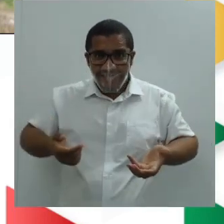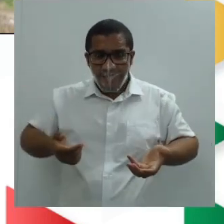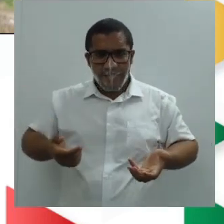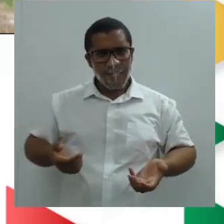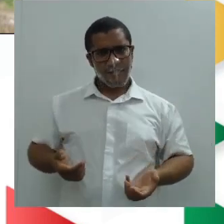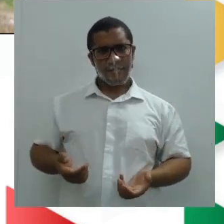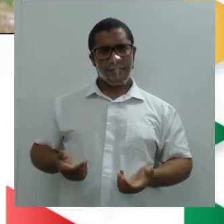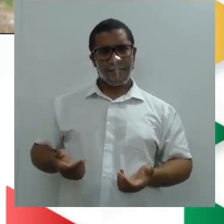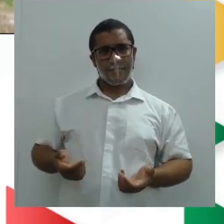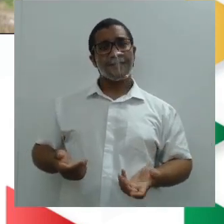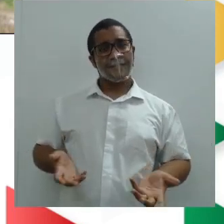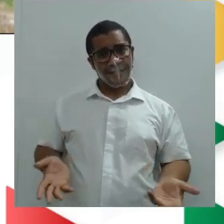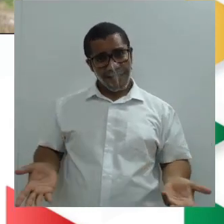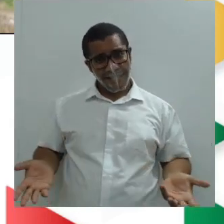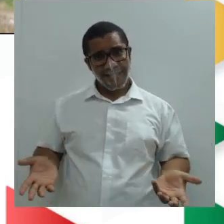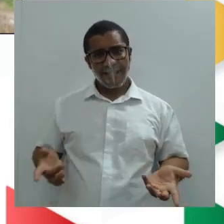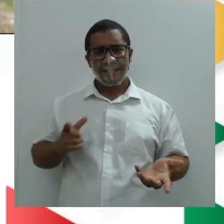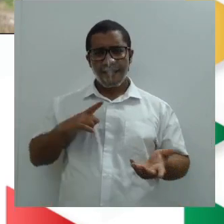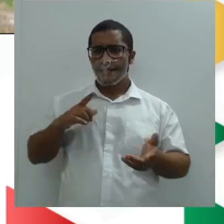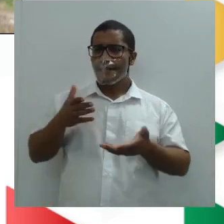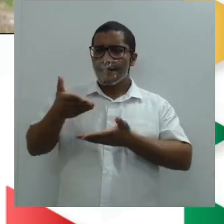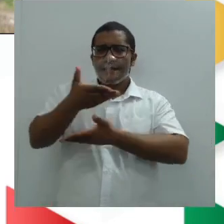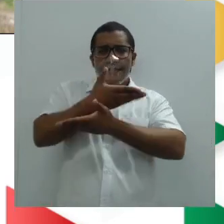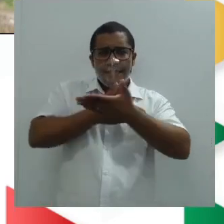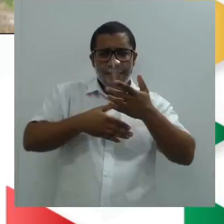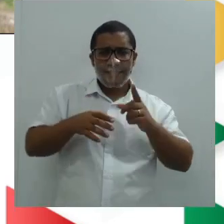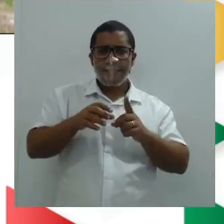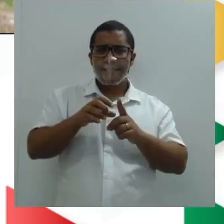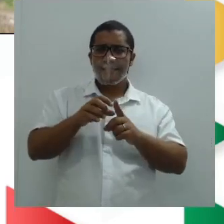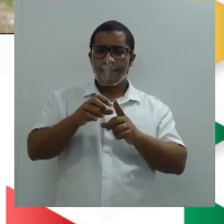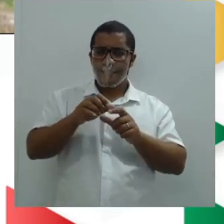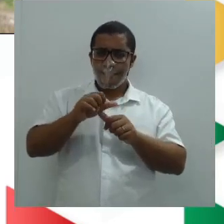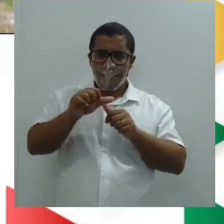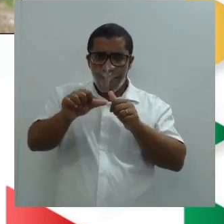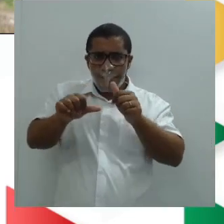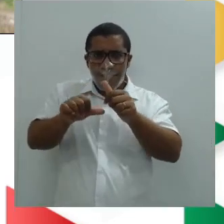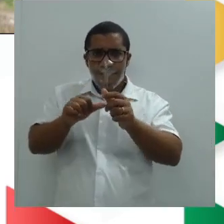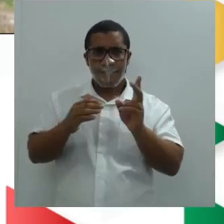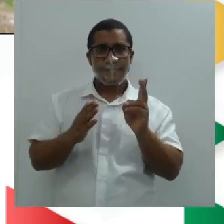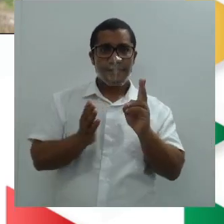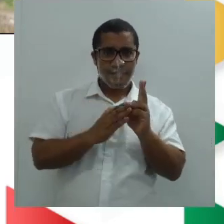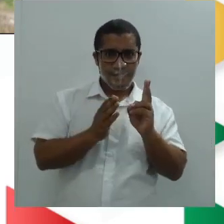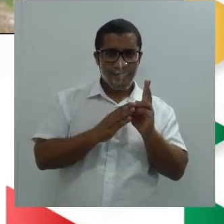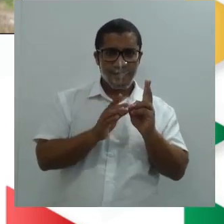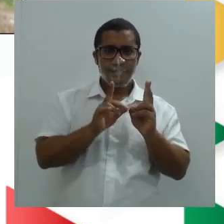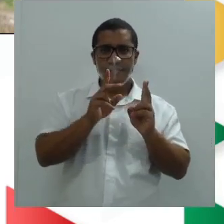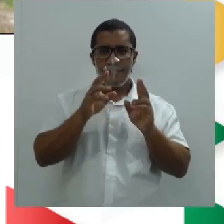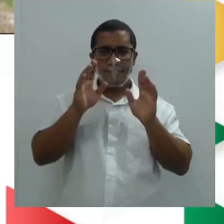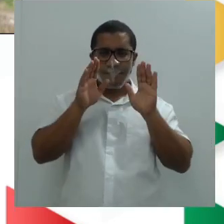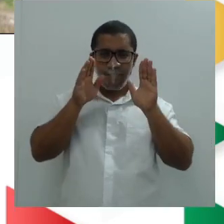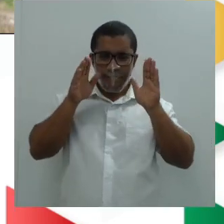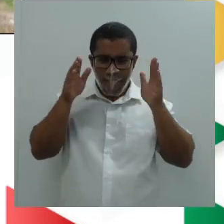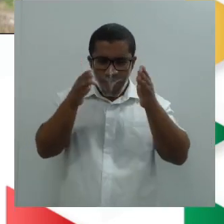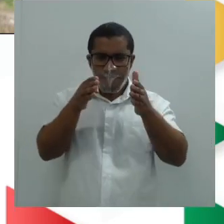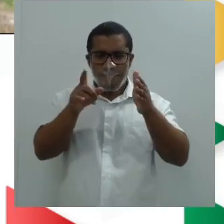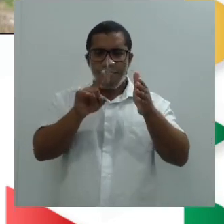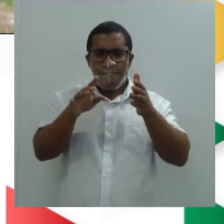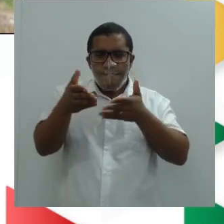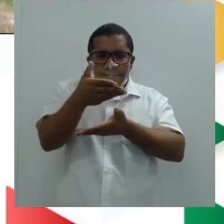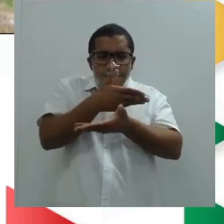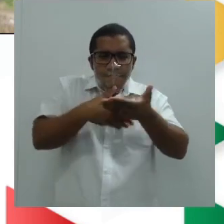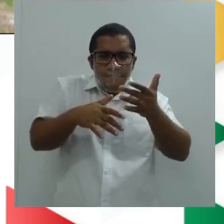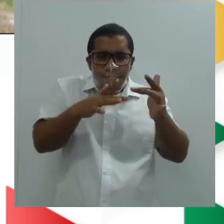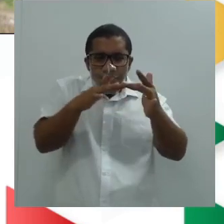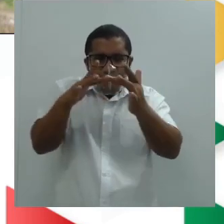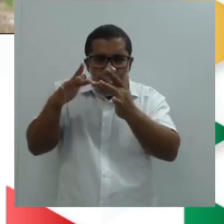algumas mudanças nos processos de interações sociais. O índio de hoje não fica restrito às interações com